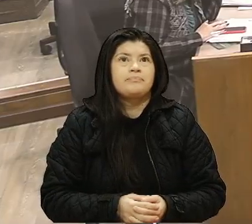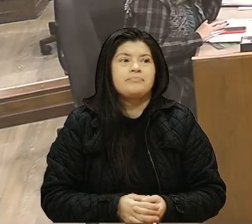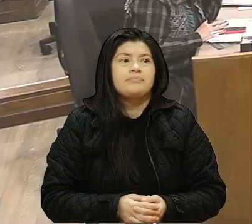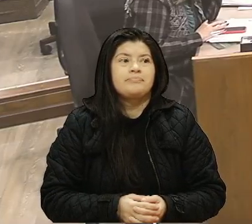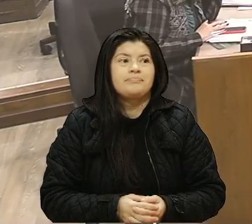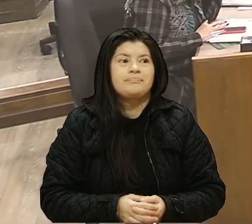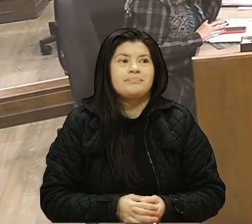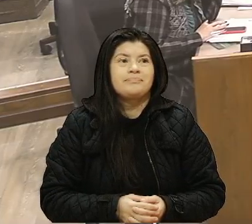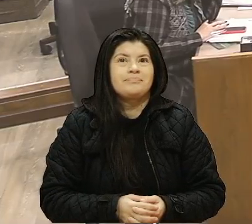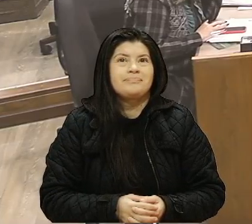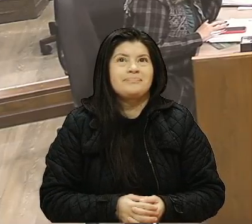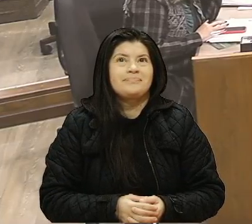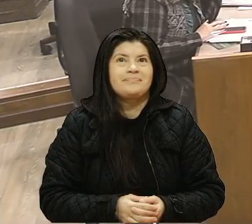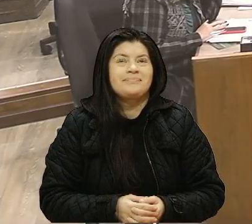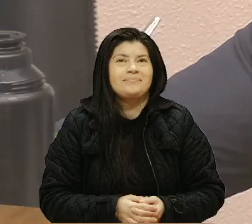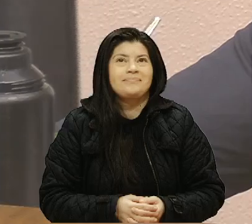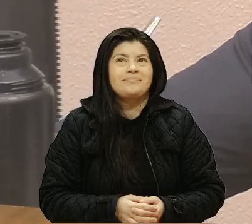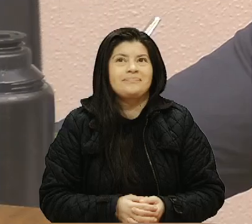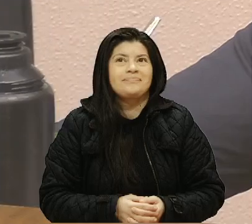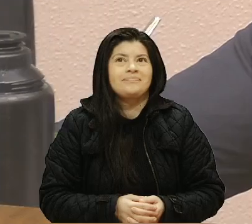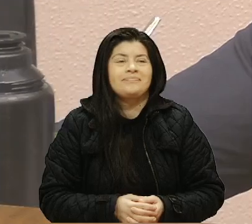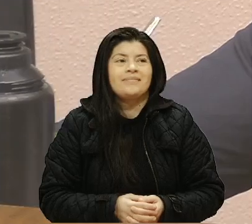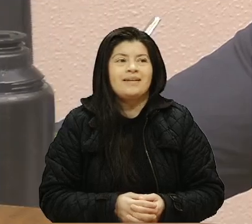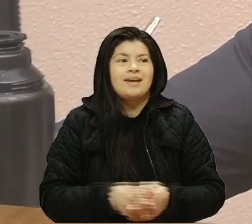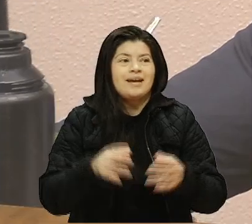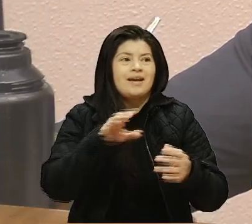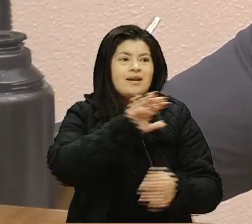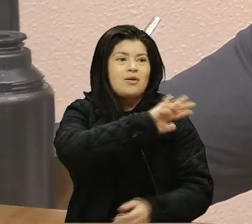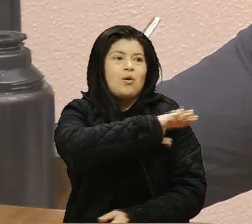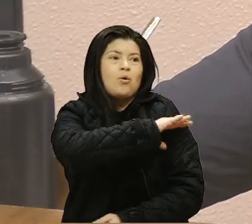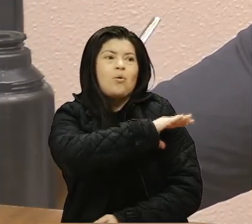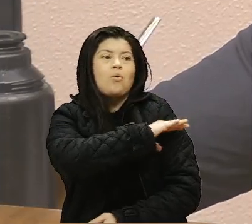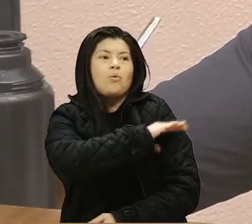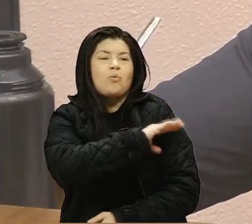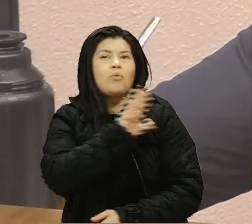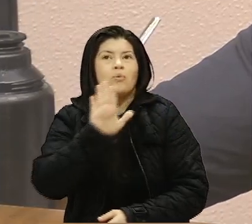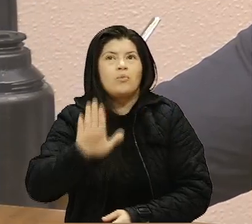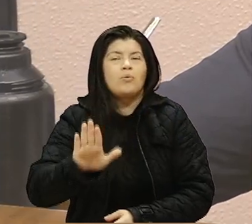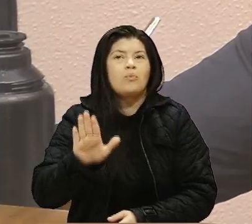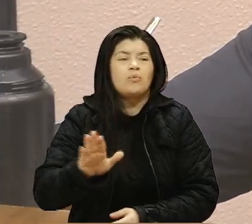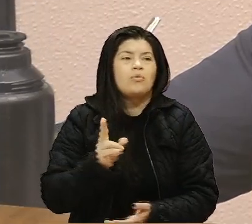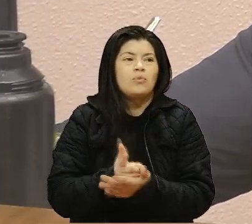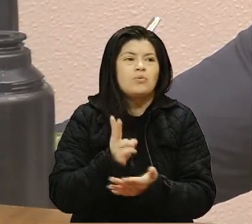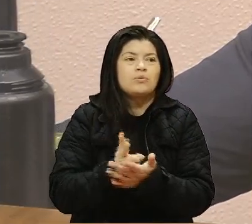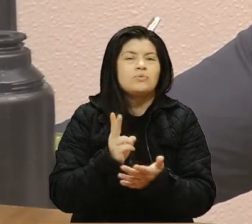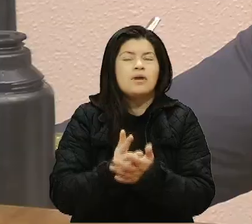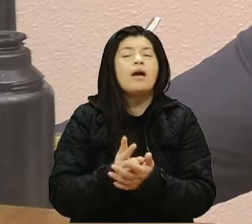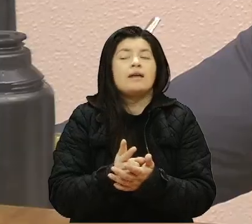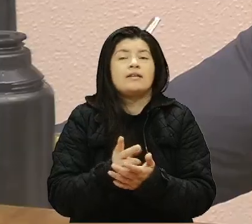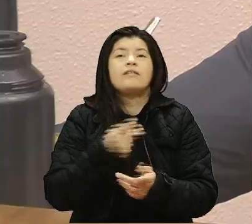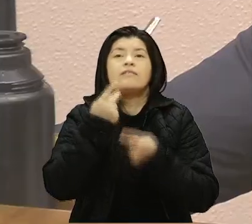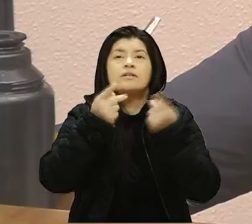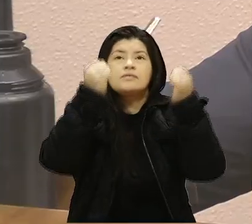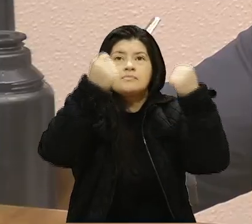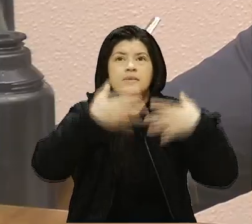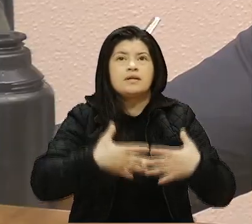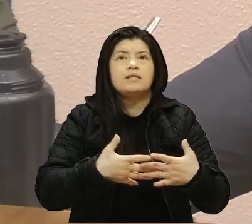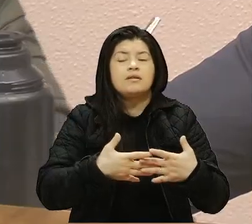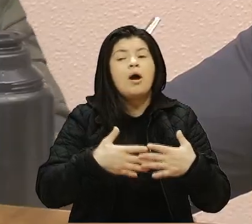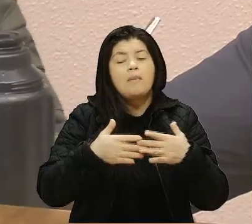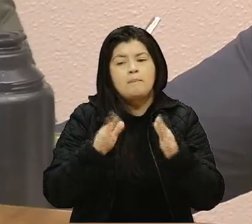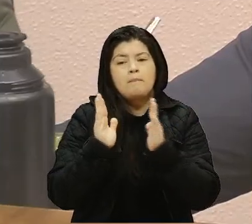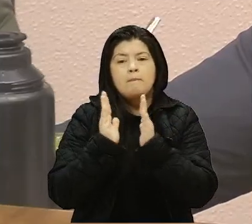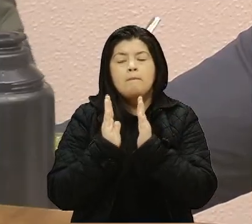Só um minutinho, vereador Ramon. Tem um orador manifestando o voto e segue com a palavra. Por favor. Por favor. O senhor